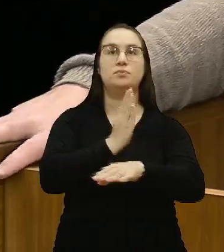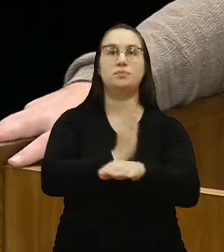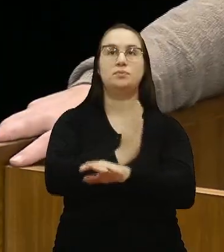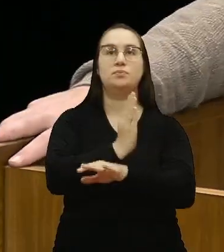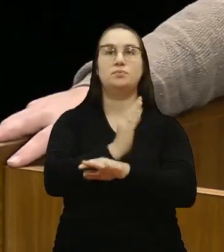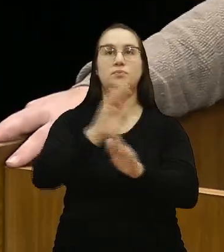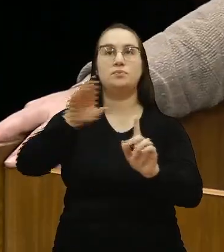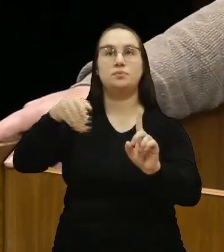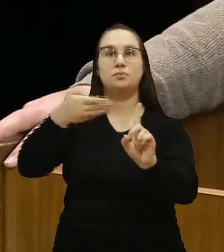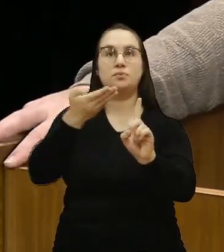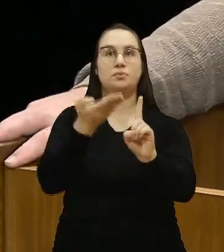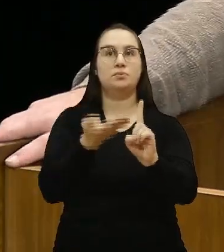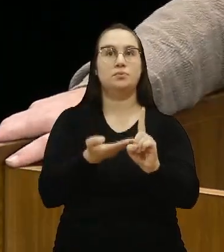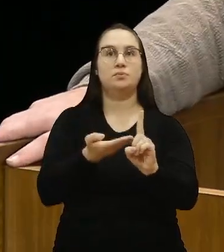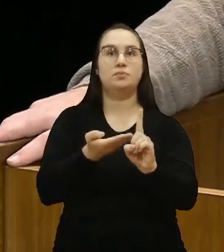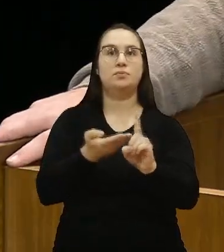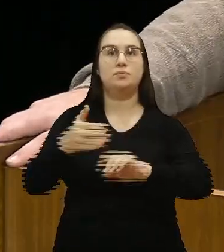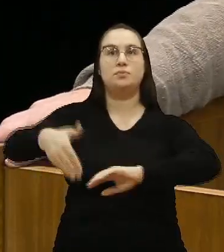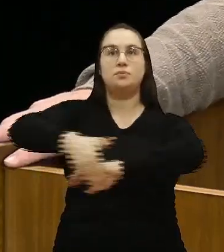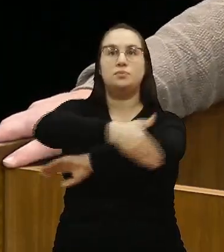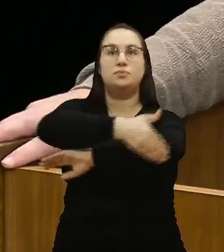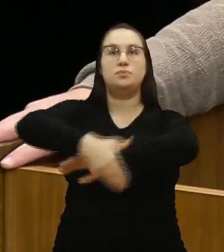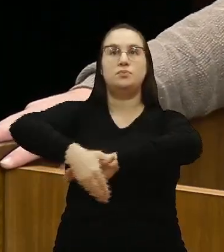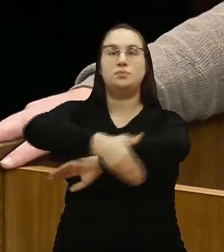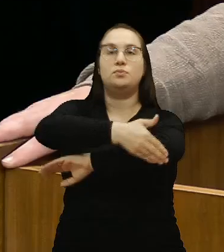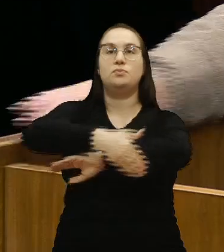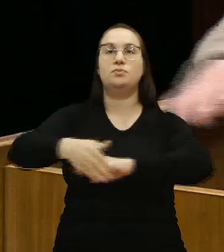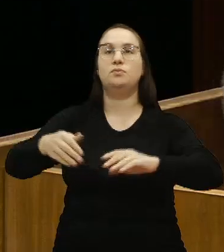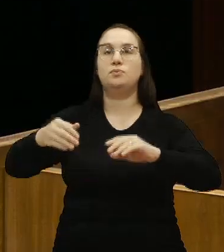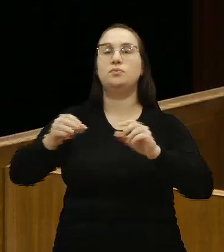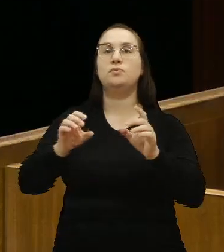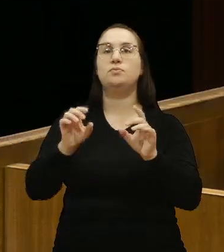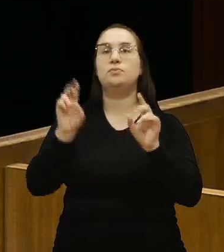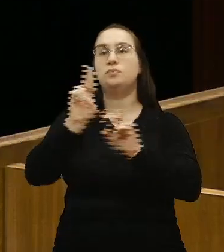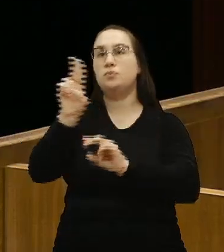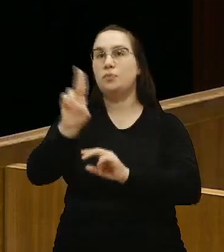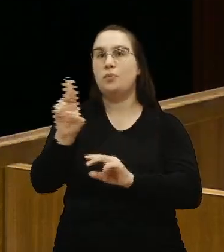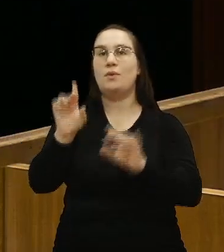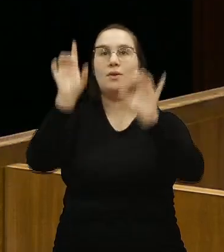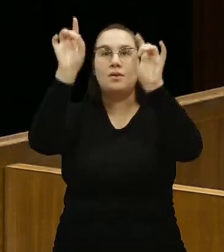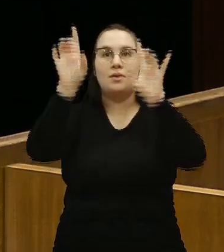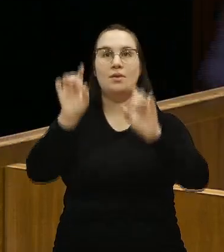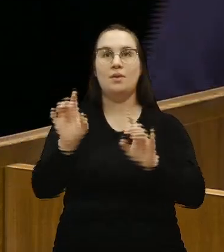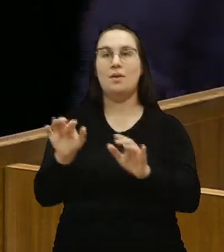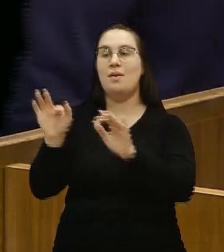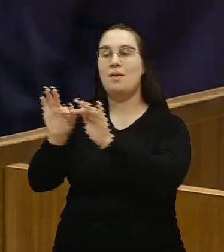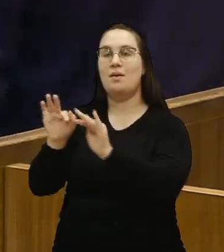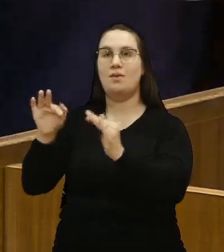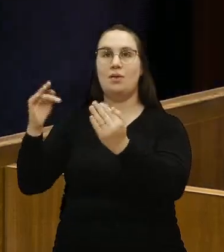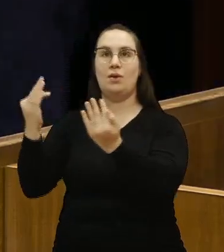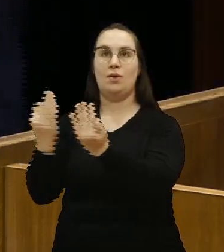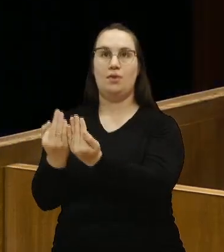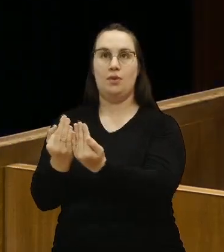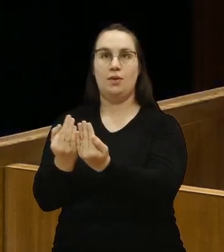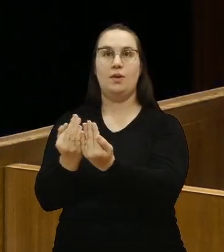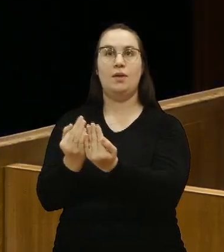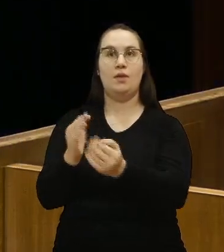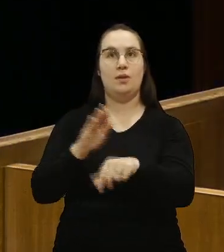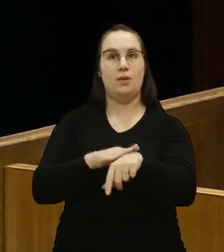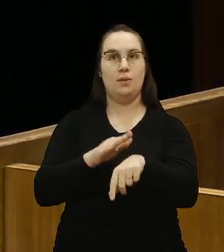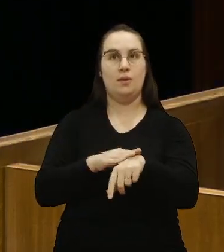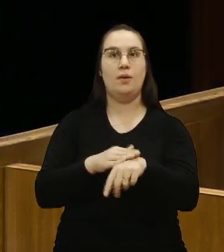em homenagem a um nome de rua, sempre é muito especial, principalmente para os familiares. E neste caso aqui eu